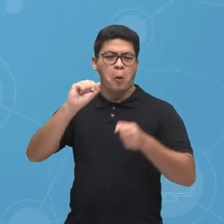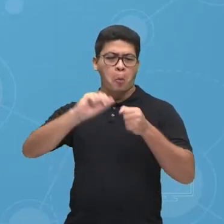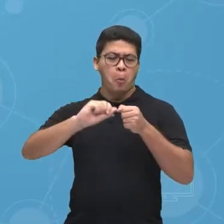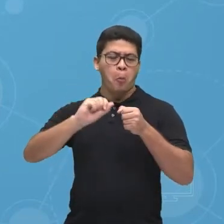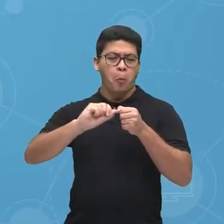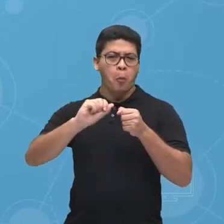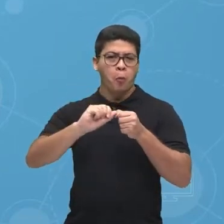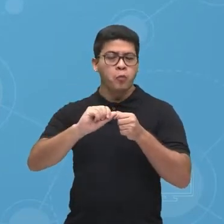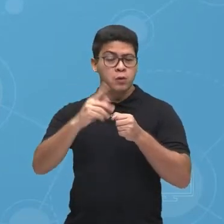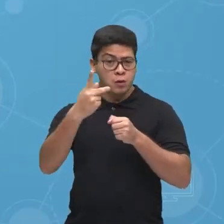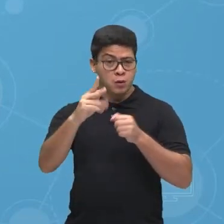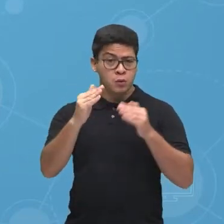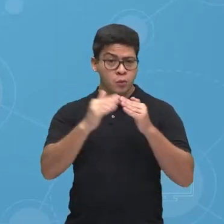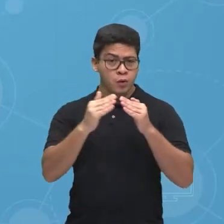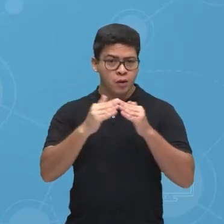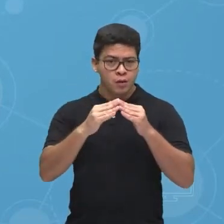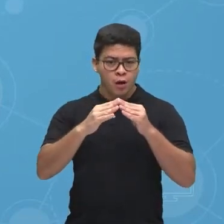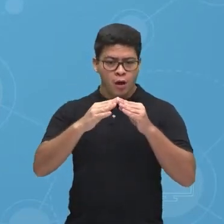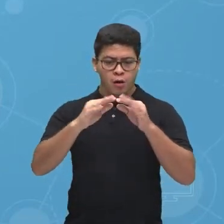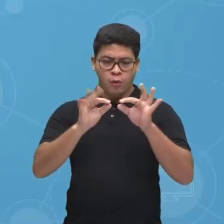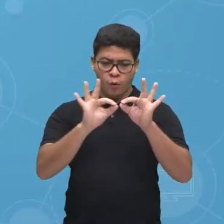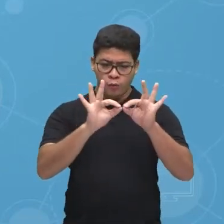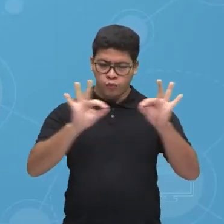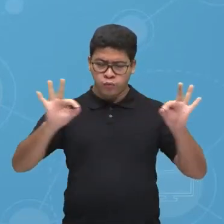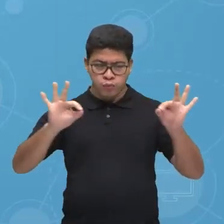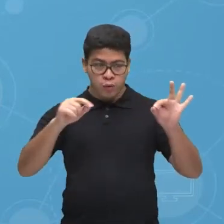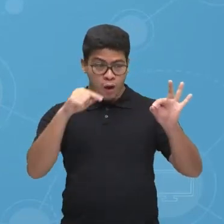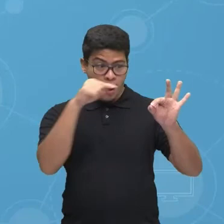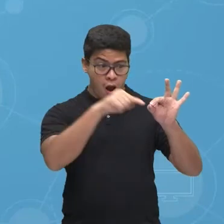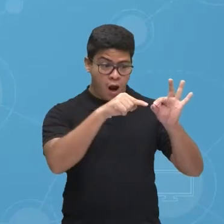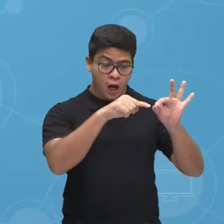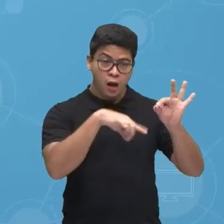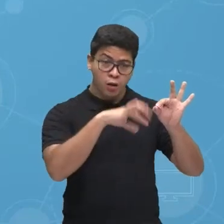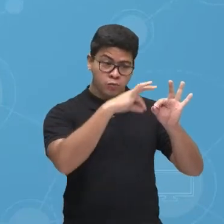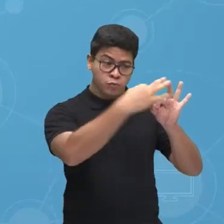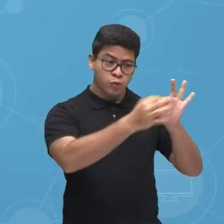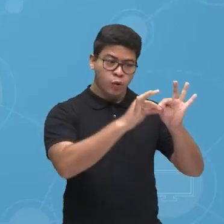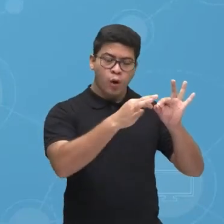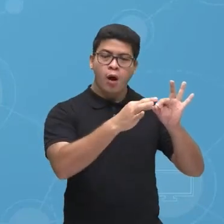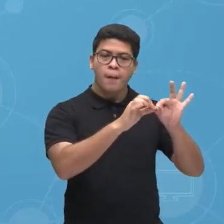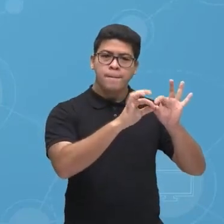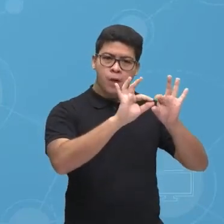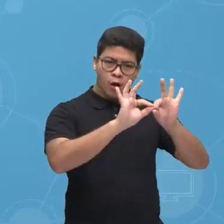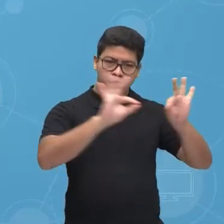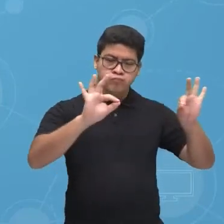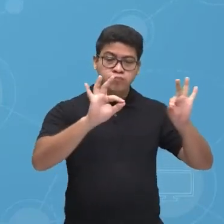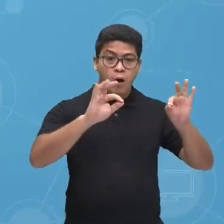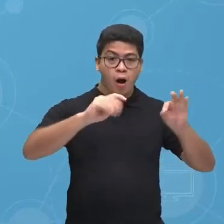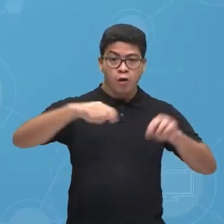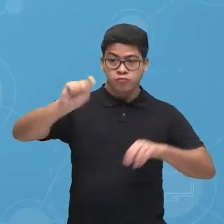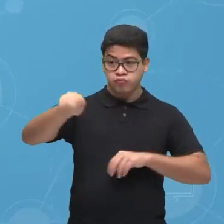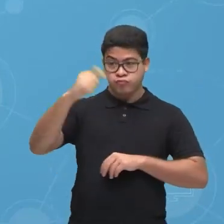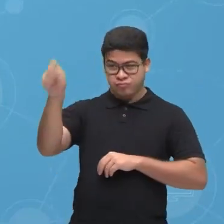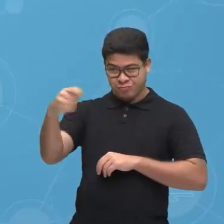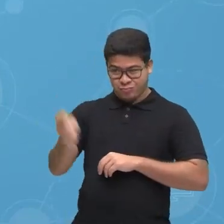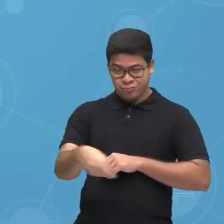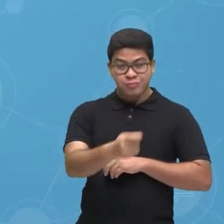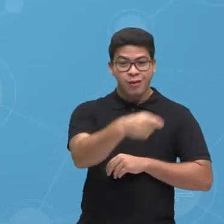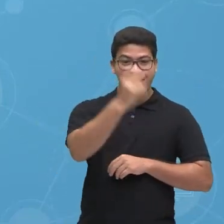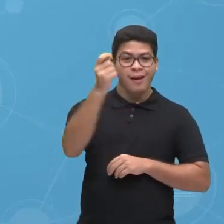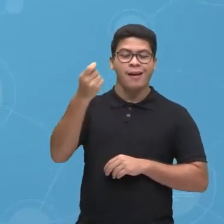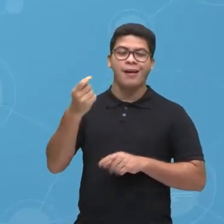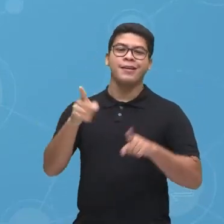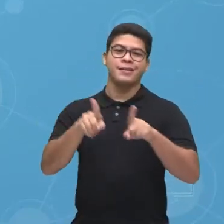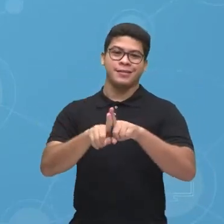prende a fita de cetim aqui, ó. E está pronto o nosso aparelho para a gente poder brincar, ok?